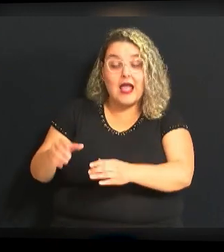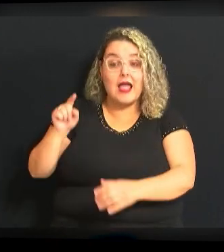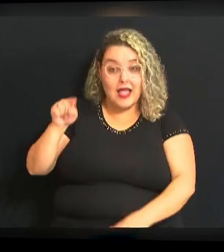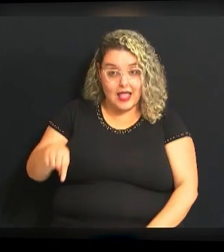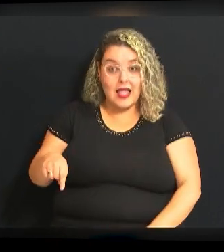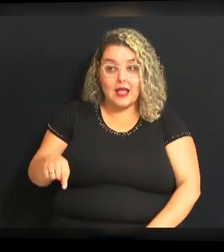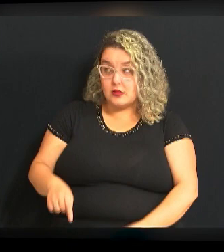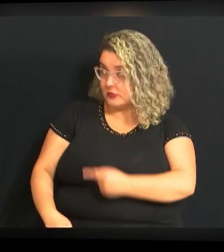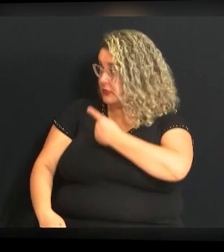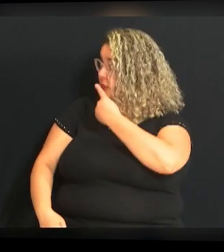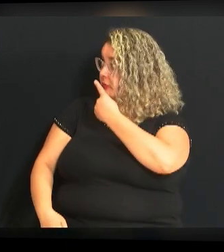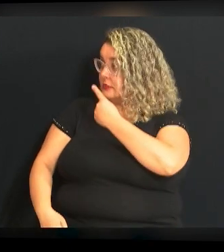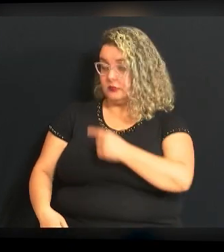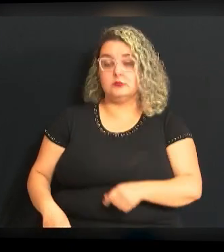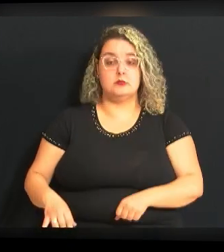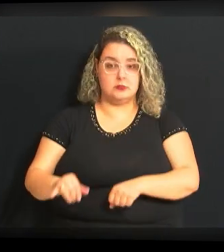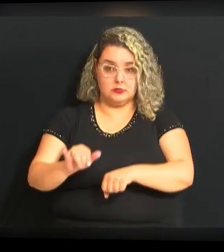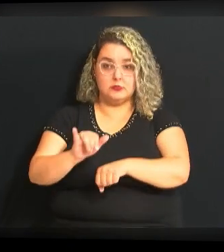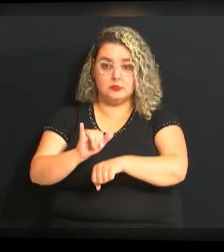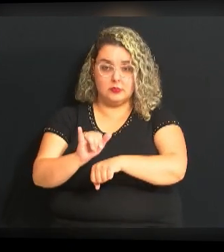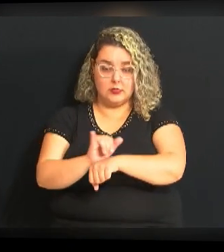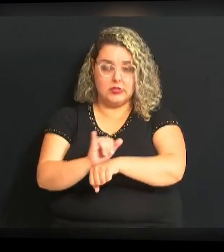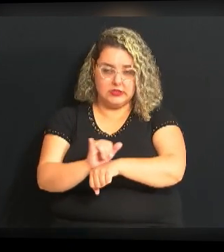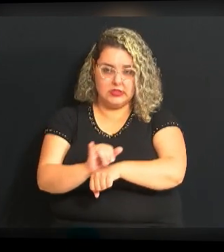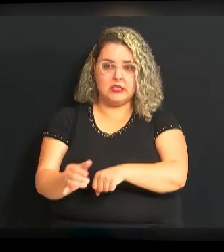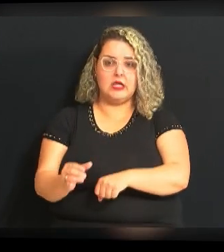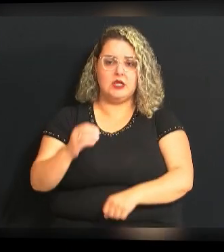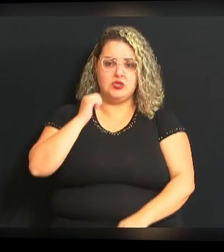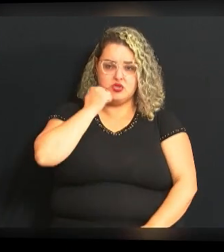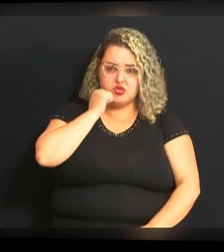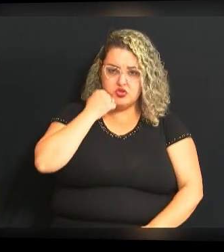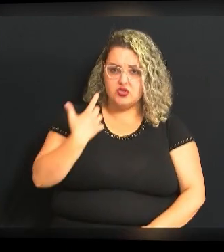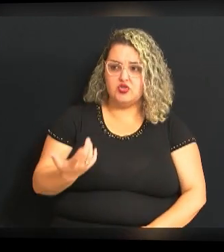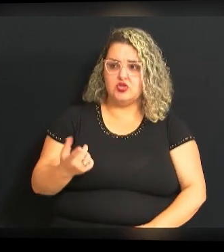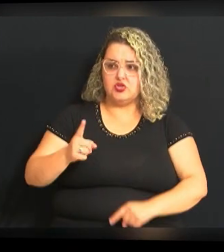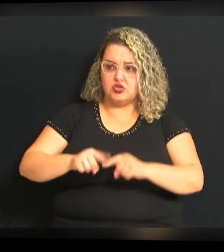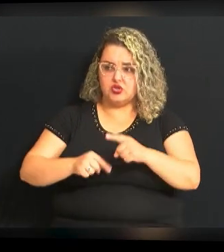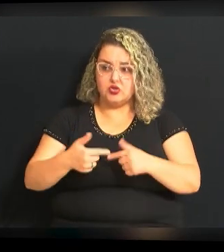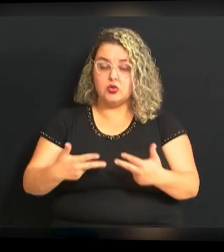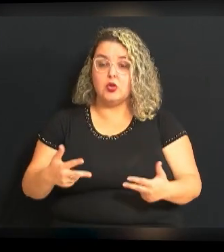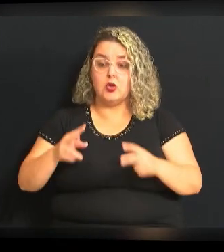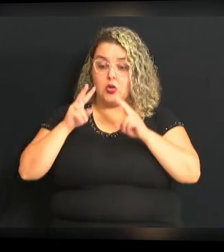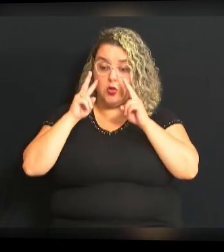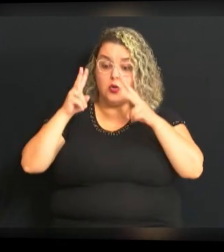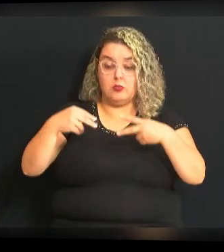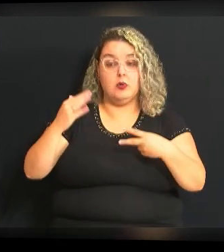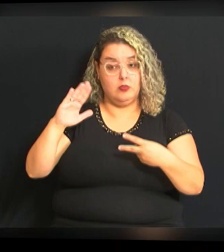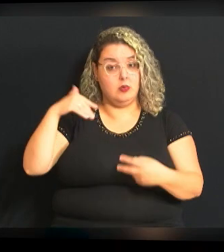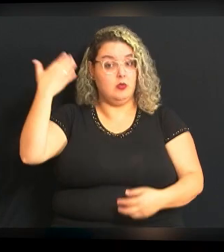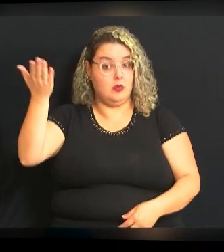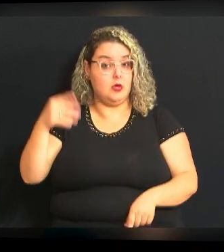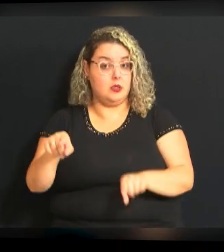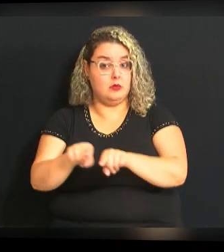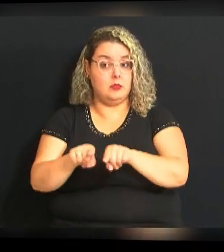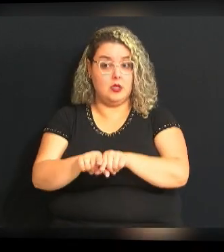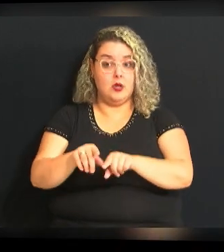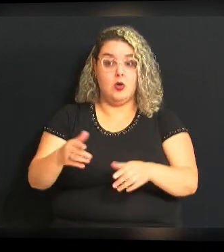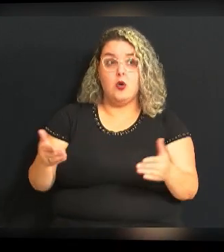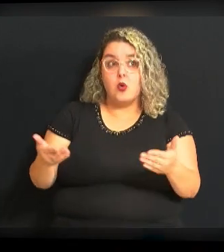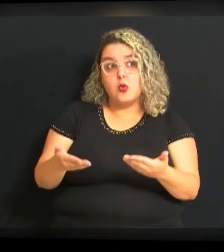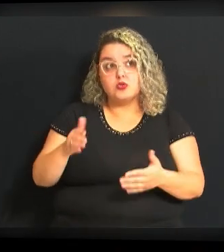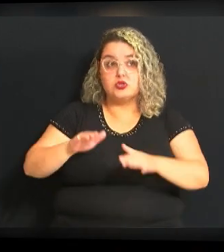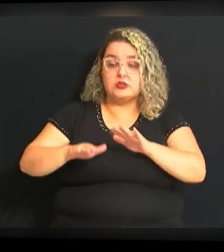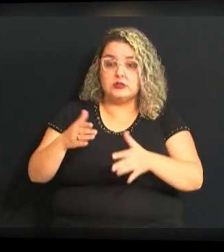peça um equipamento de ciência super... reconhecido internacionalmente. Ele talvez